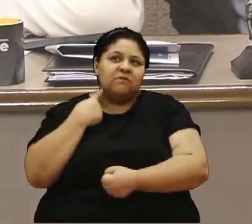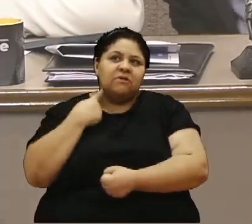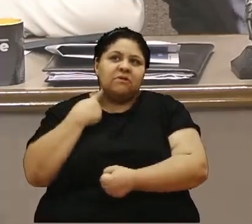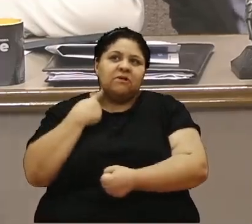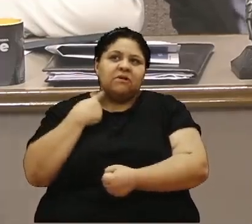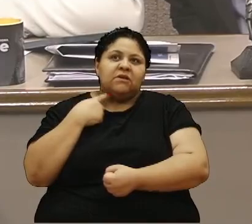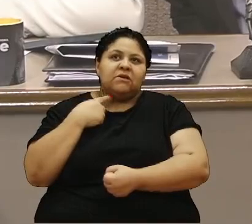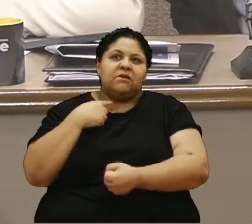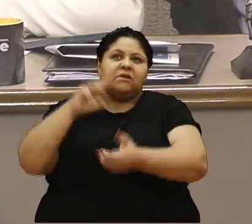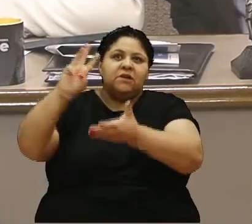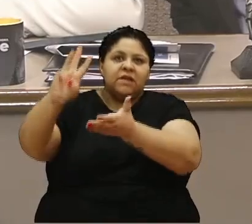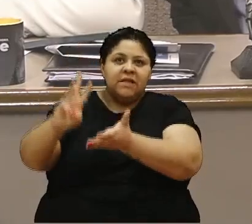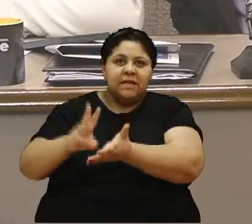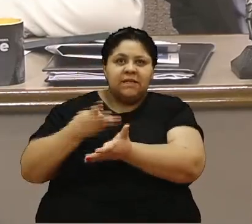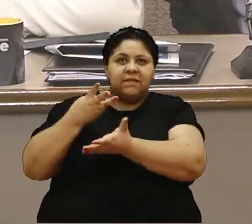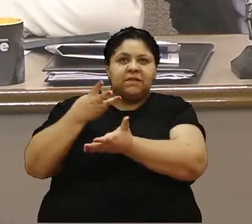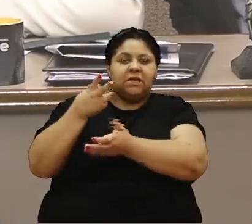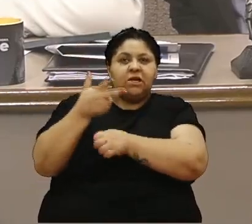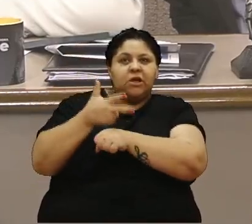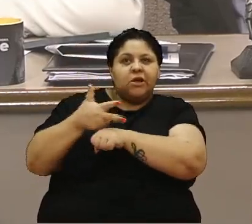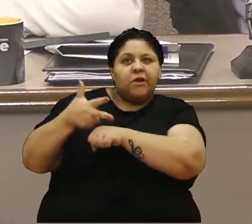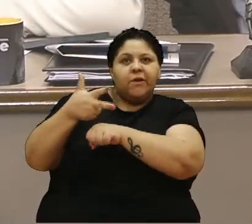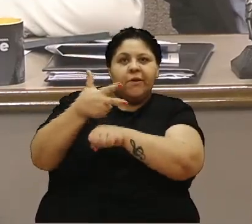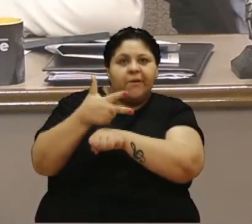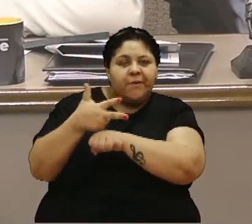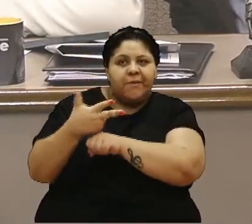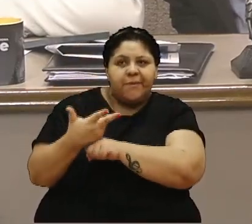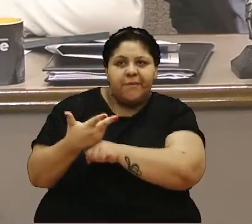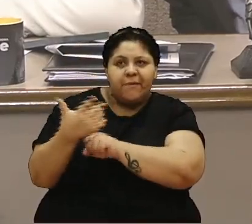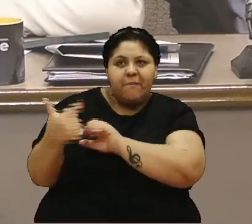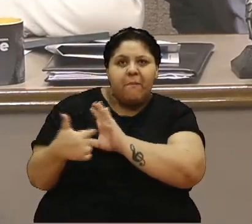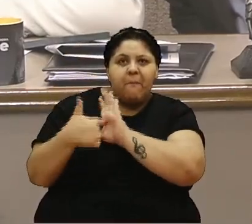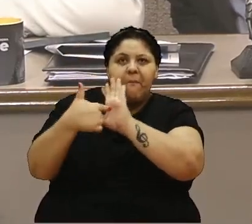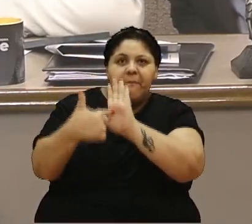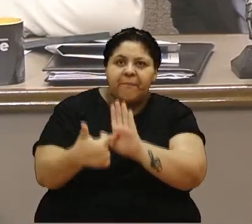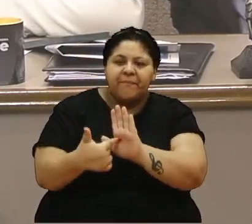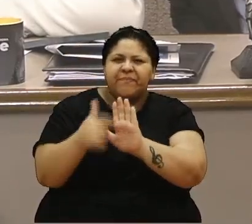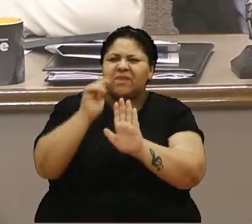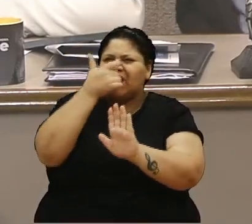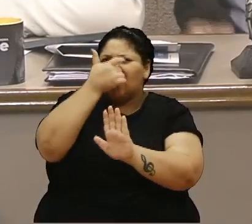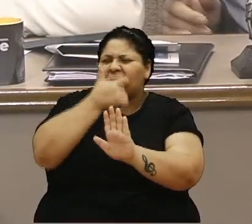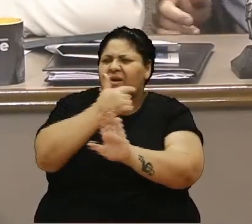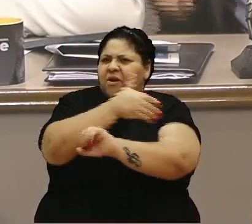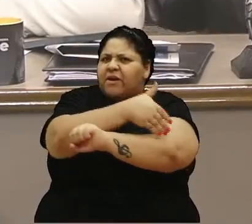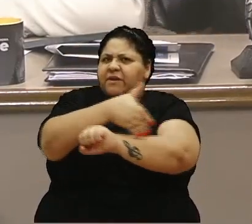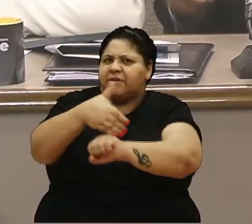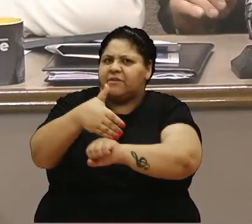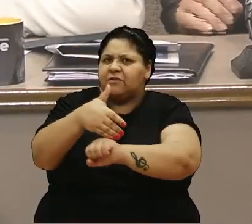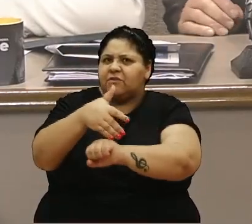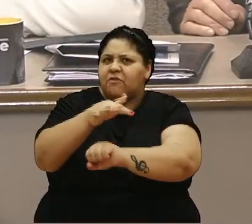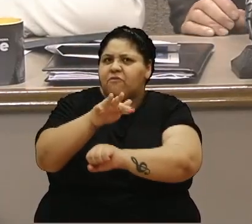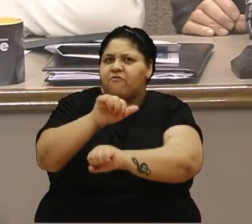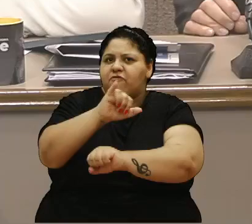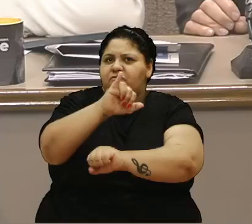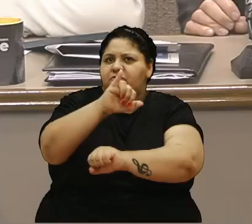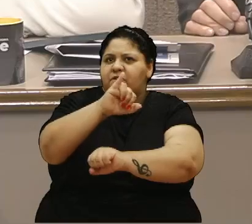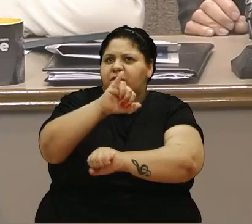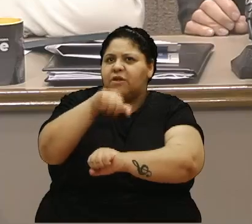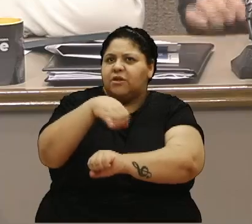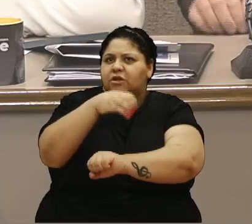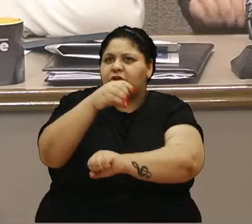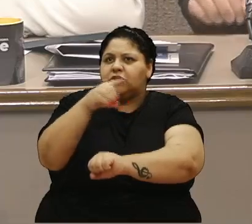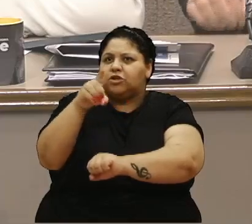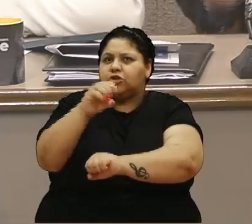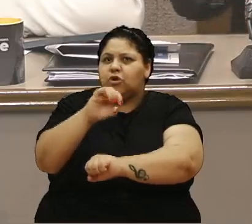aqui, onde o camarada me mostra, eu acho que essa rua aqui é a Feijó Júnior, se eu não me engano,